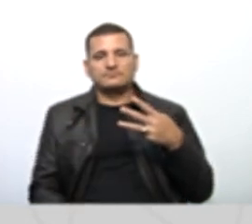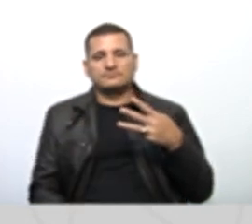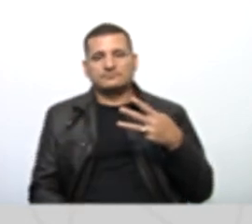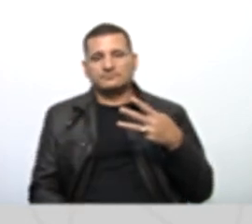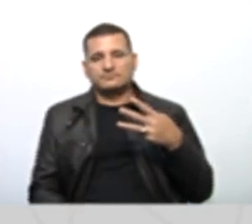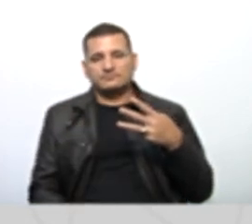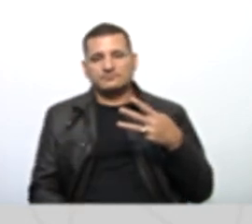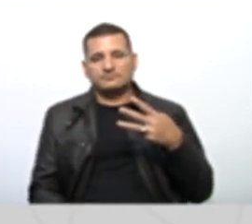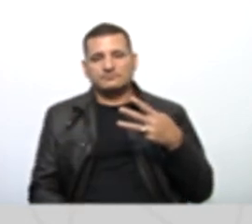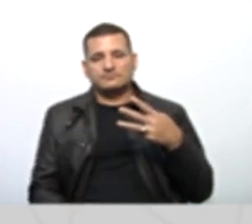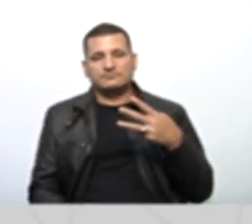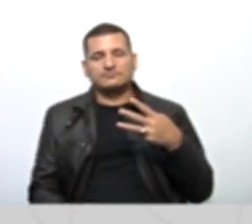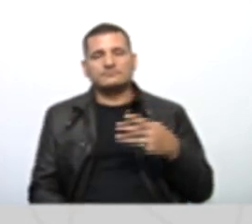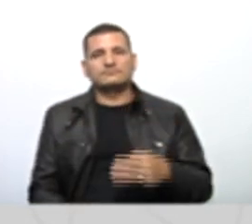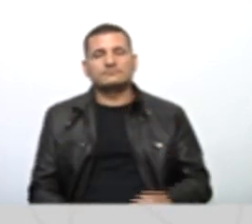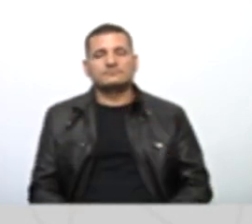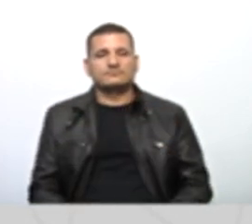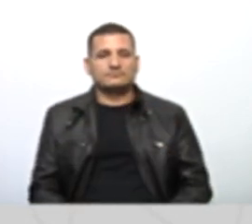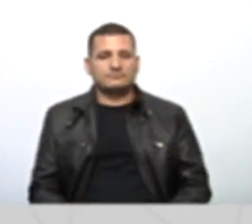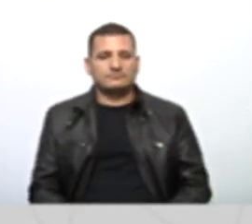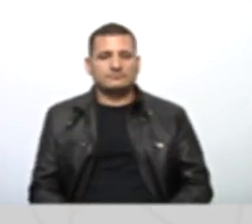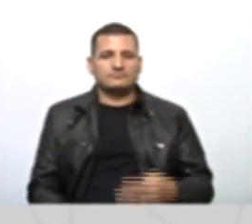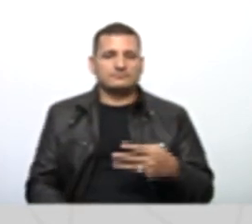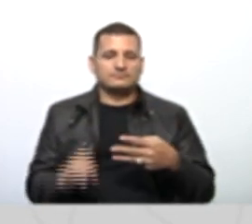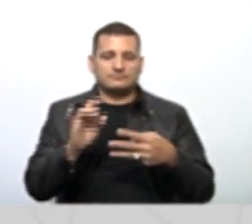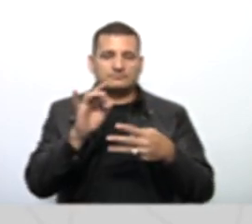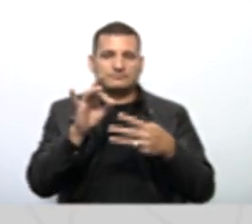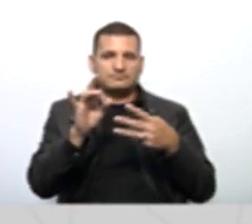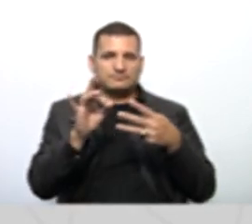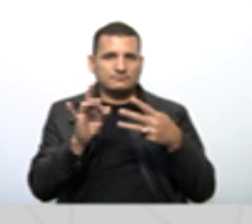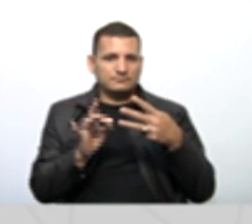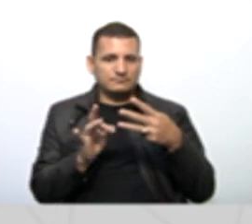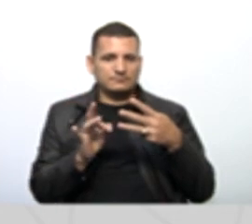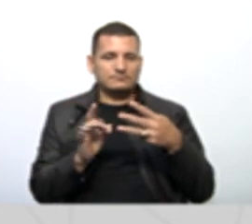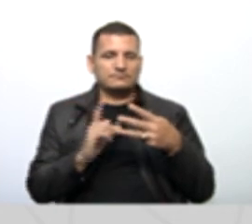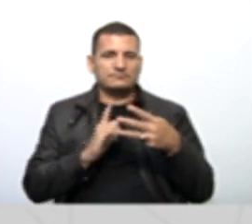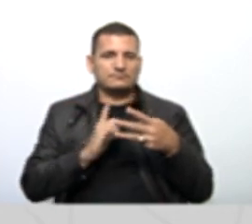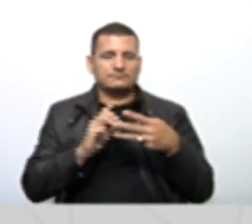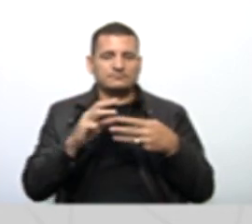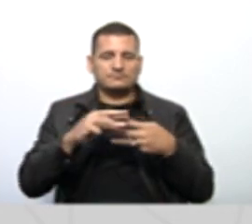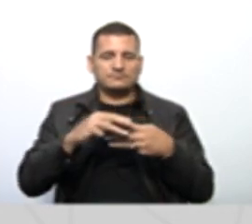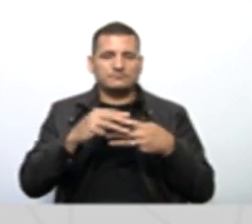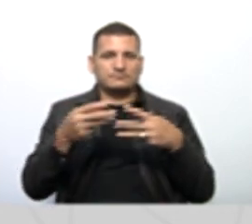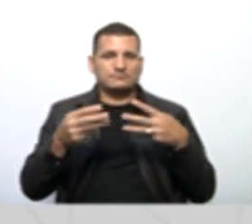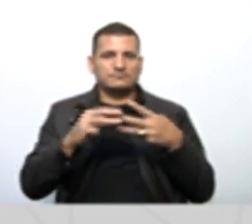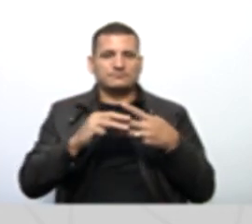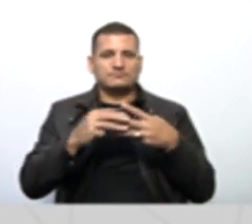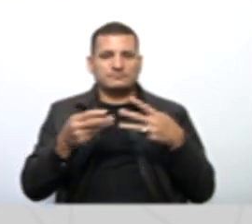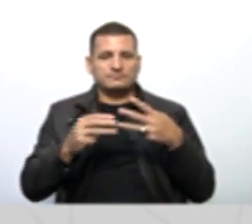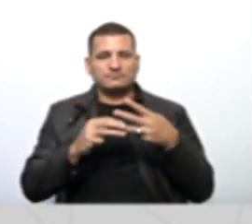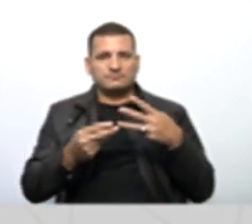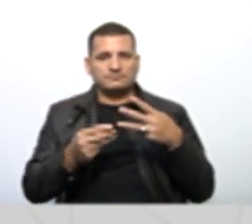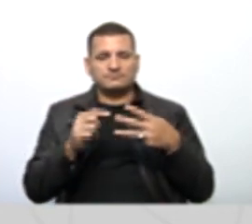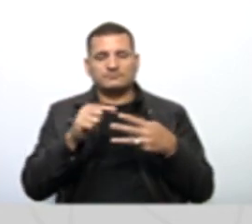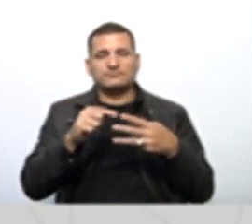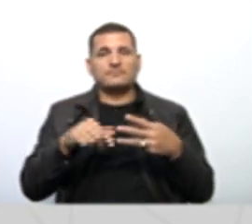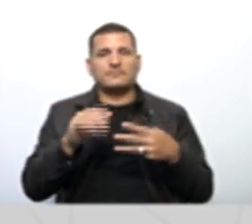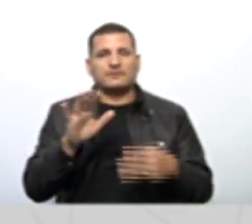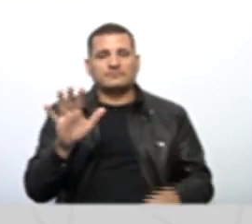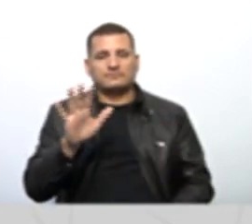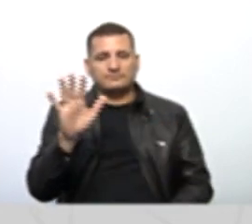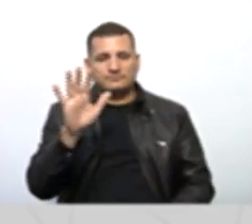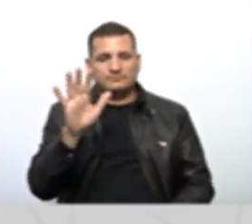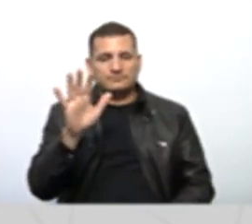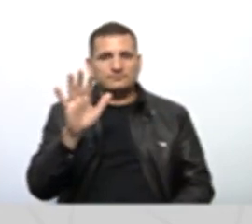papo outra blindagem outro pai então cada pá ele tem uma blindagem o que o torna mais caro eo rc